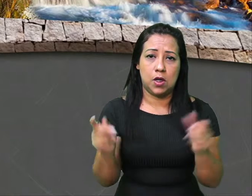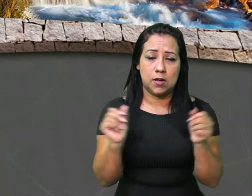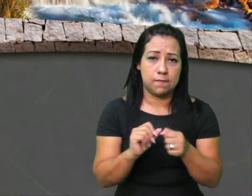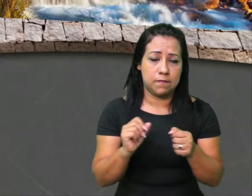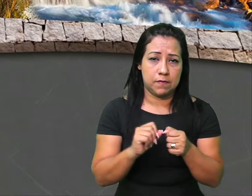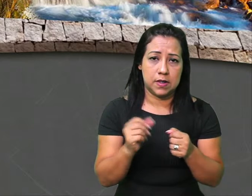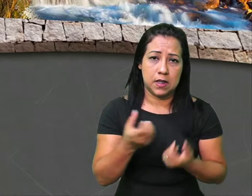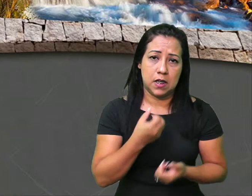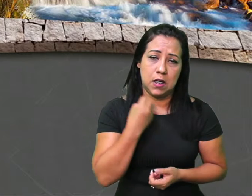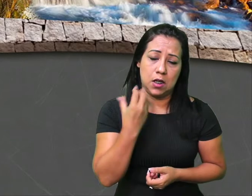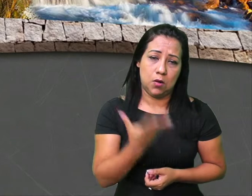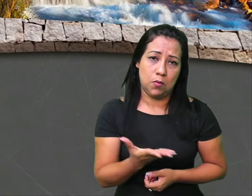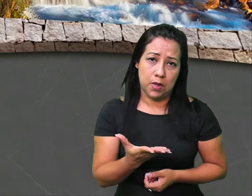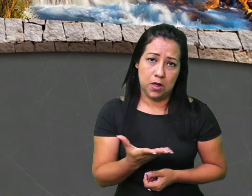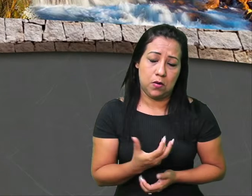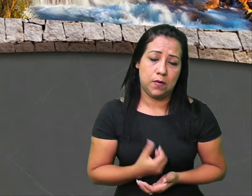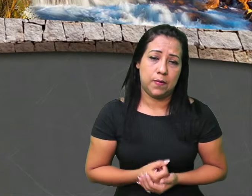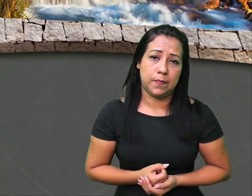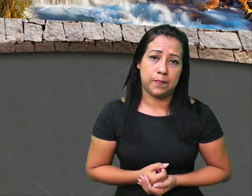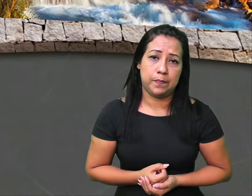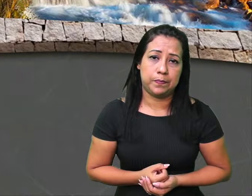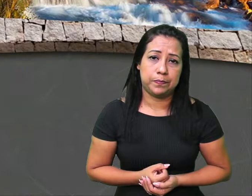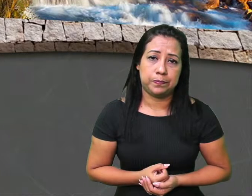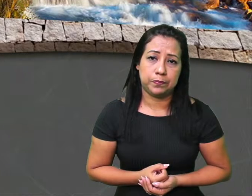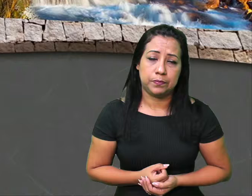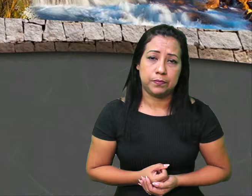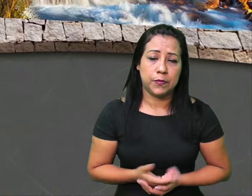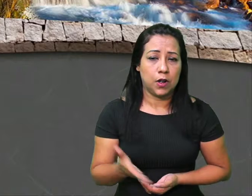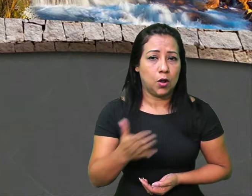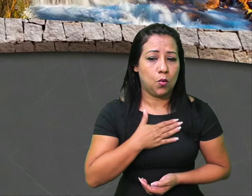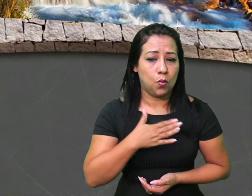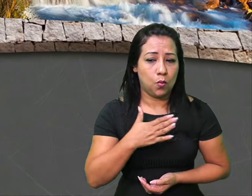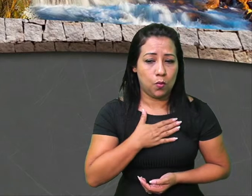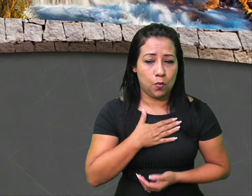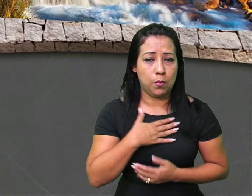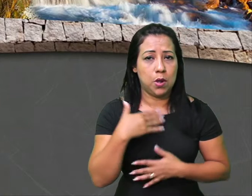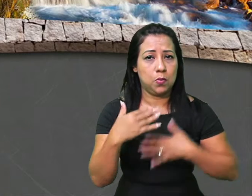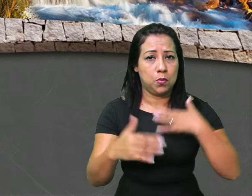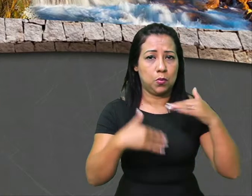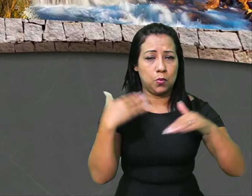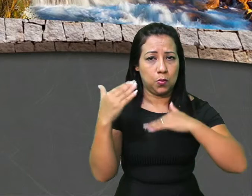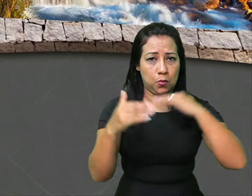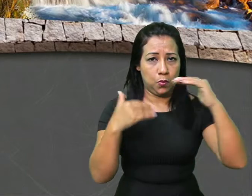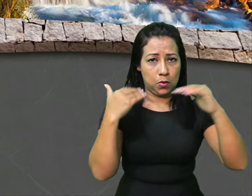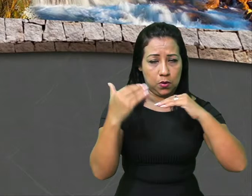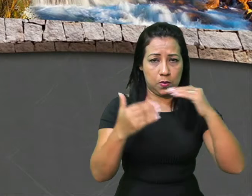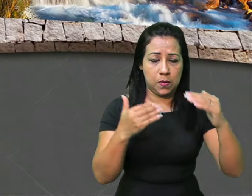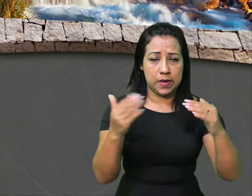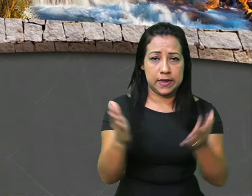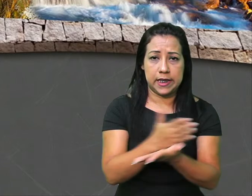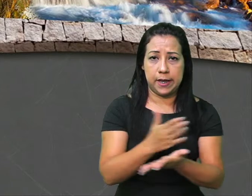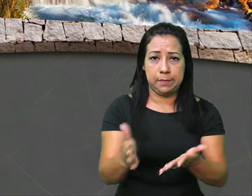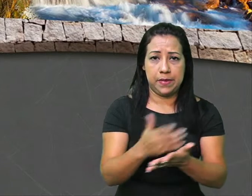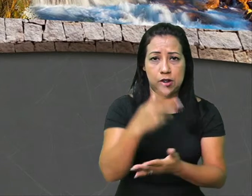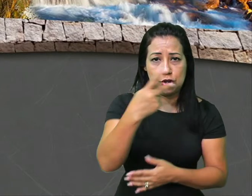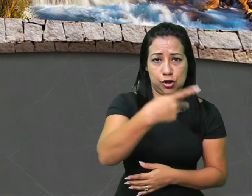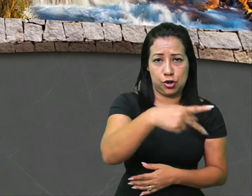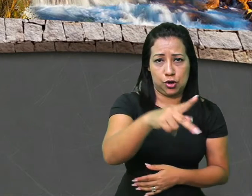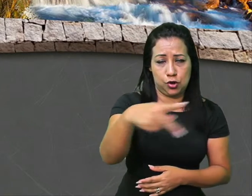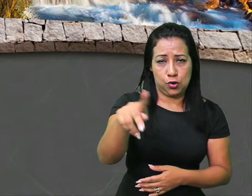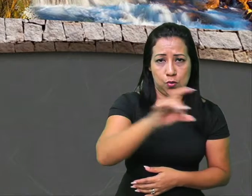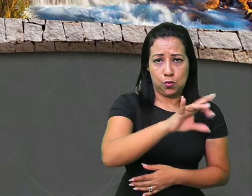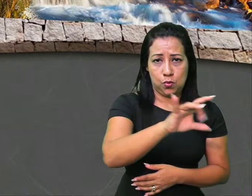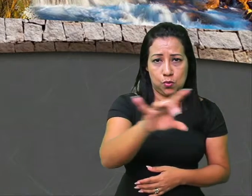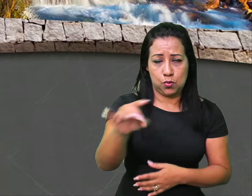de aula, sempre procurando fazer o melhor. E o meu crescimento depende do crescimento de vocês. O